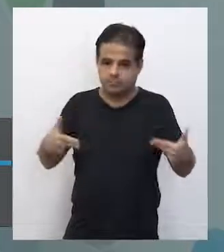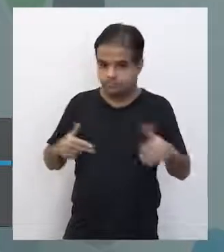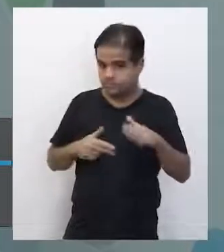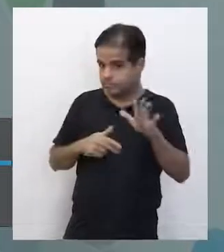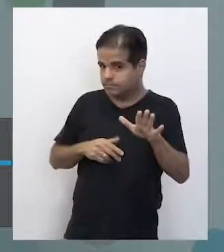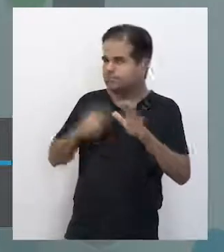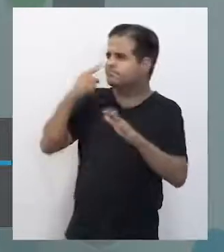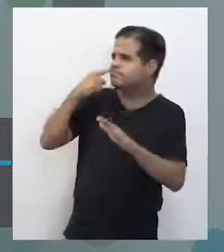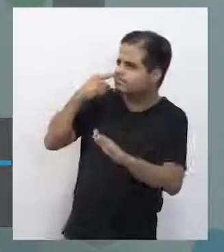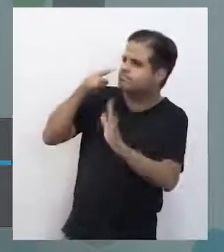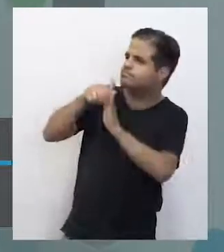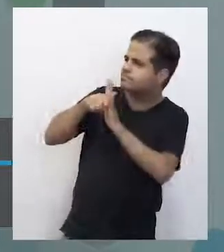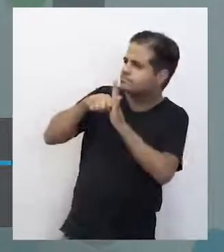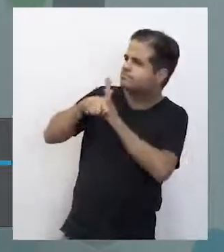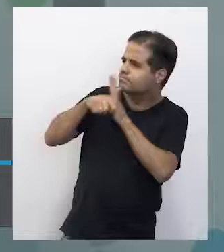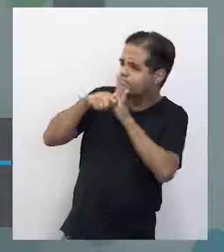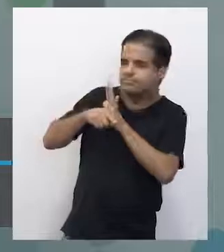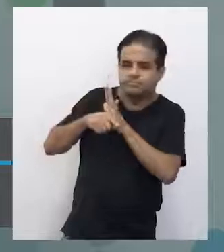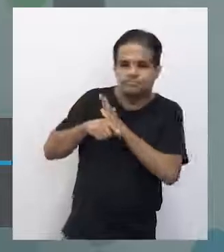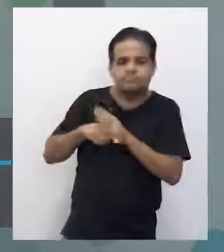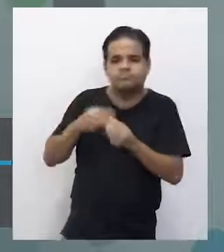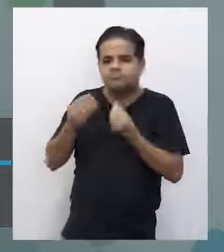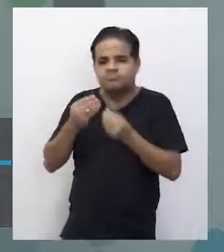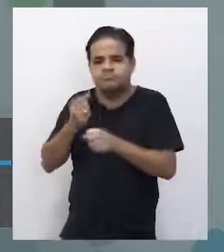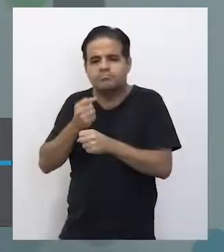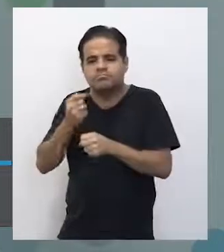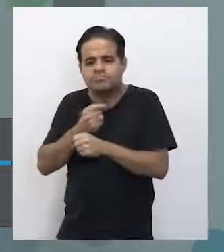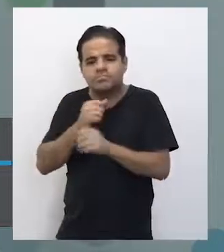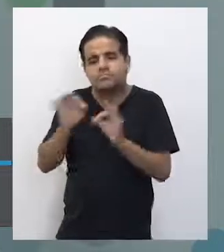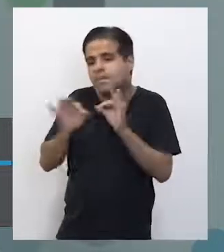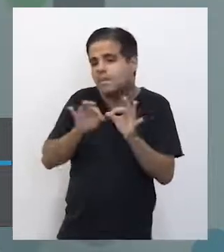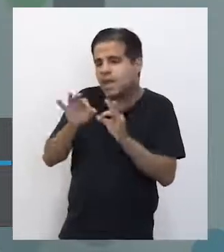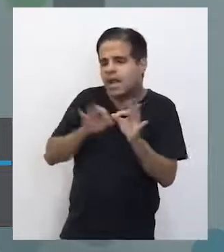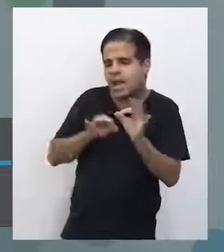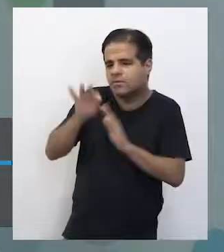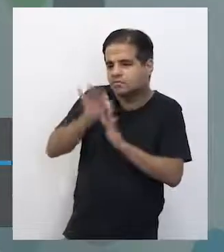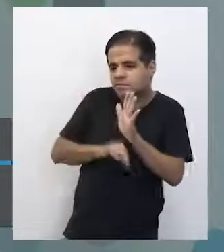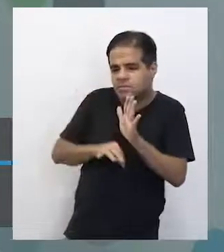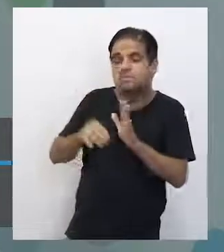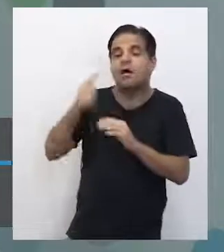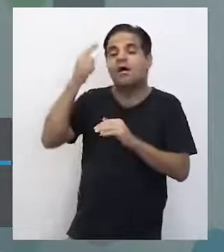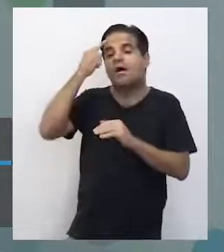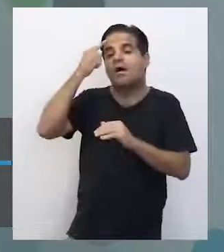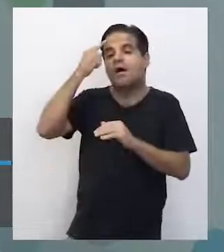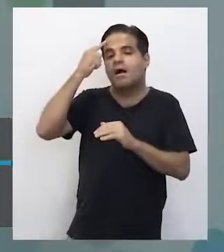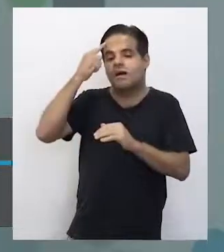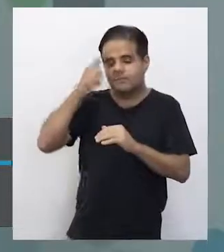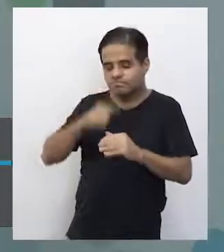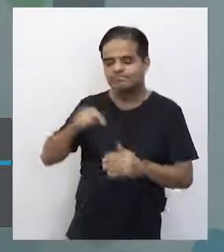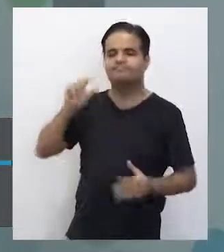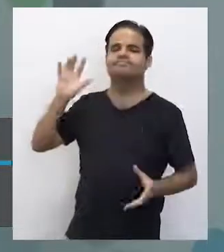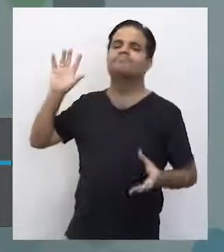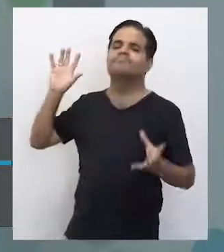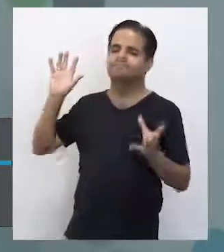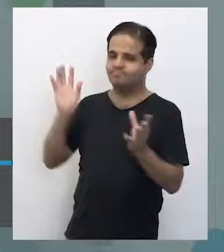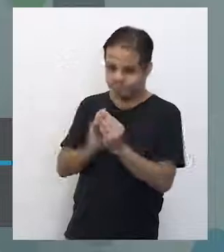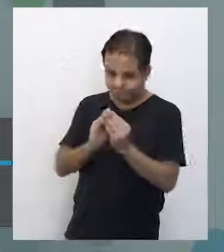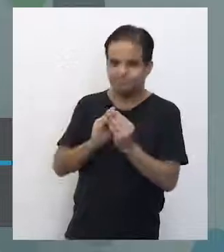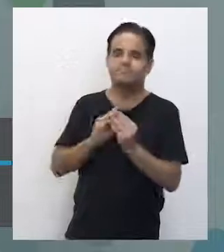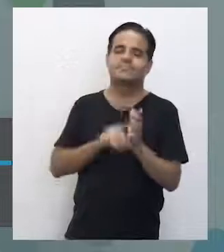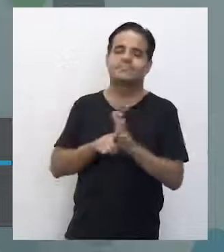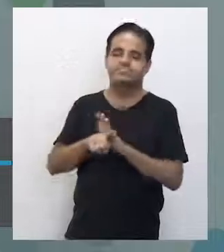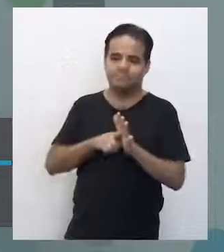mas analisando como foram construídos os textos, eu consigo em determinados momentos